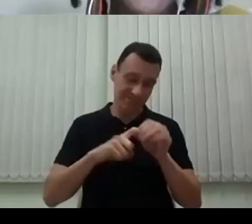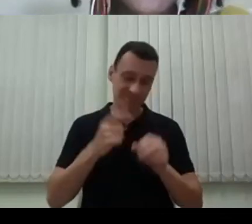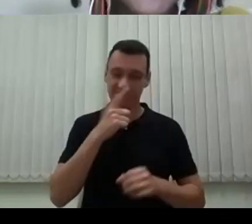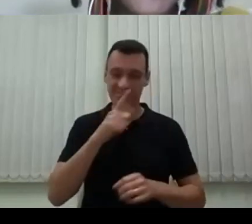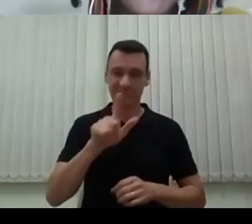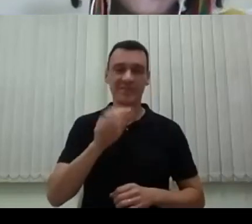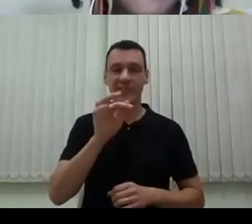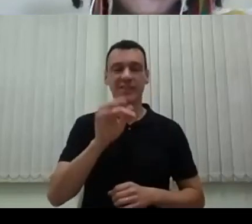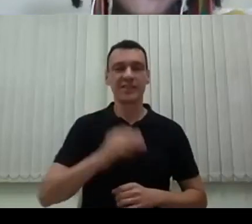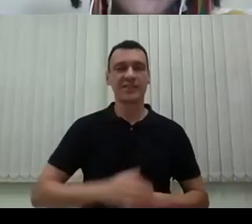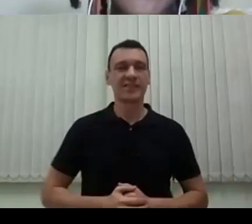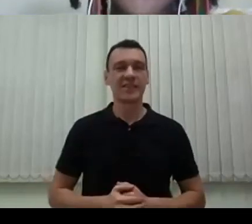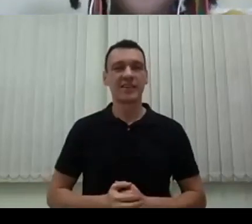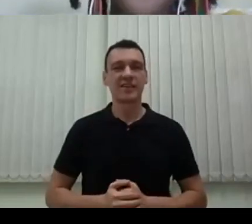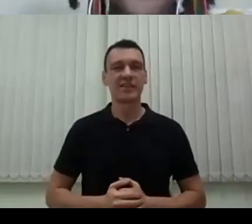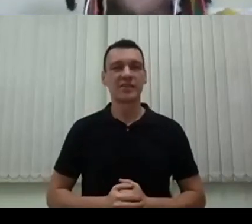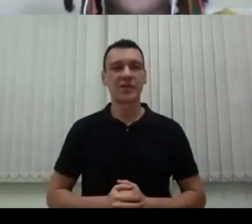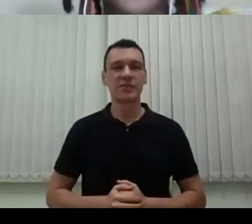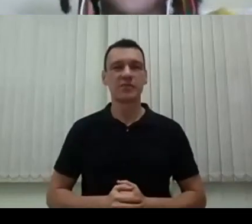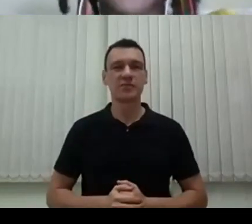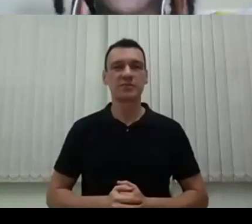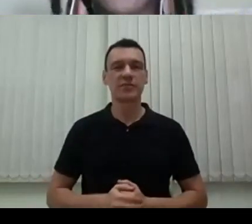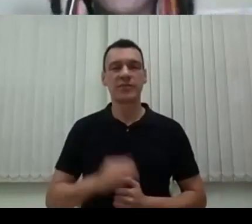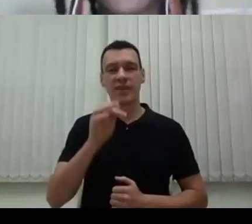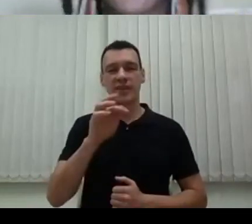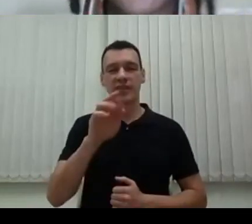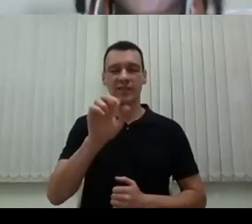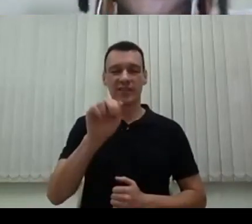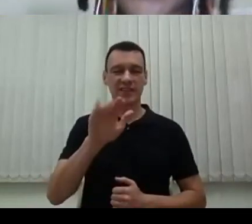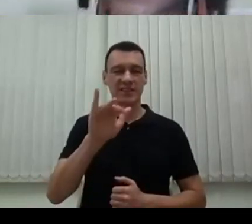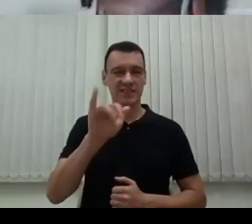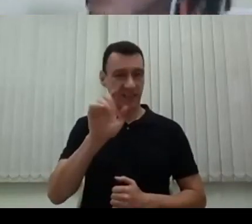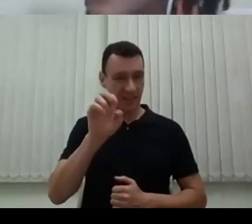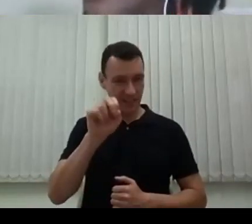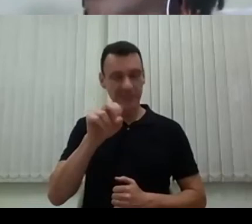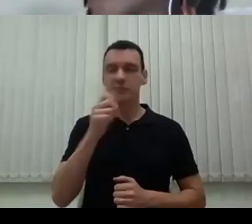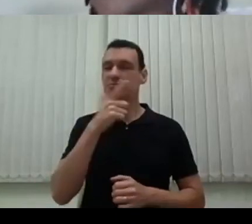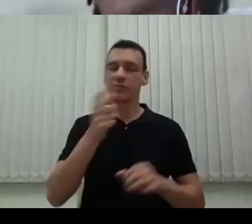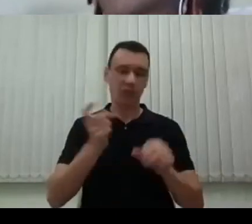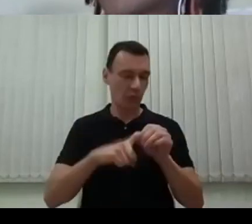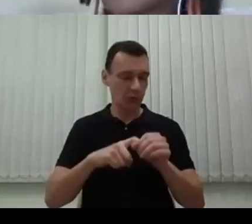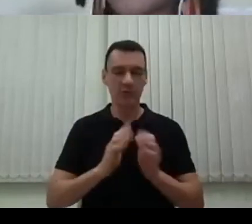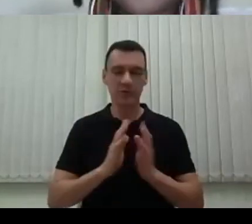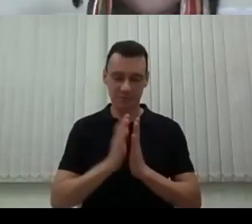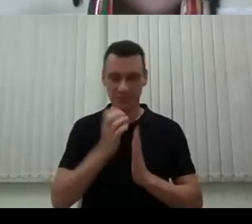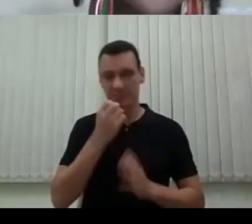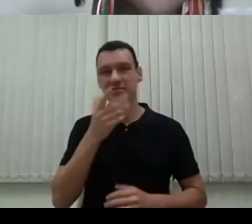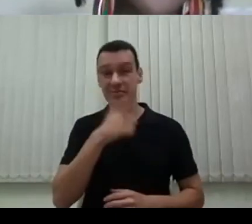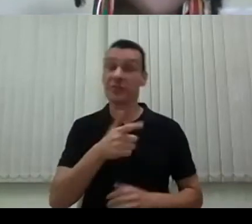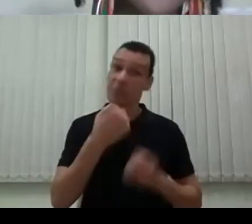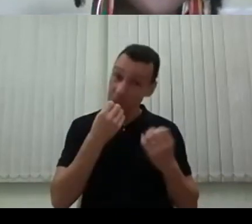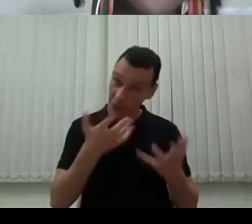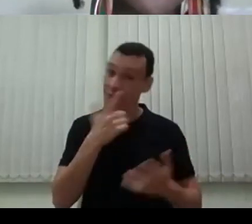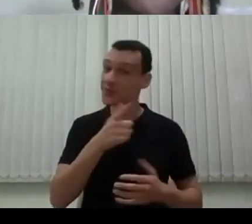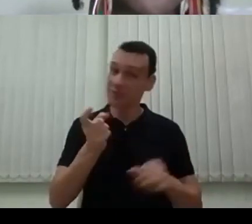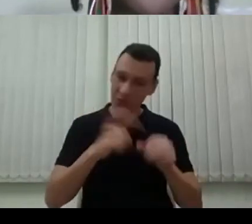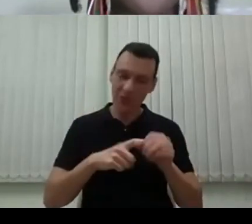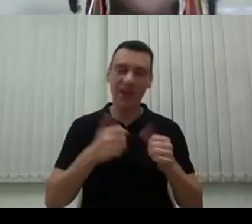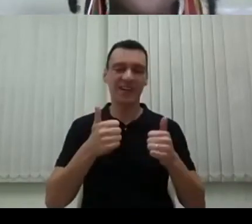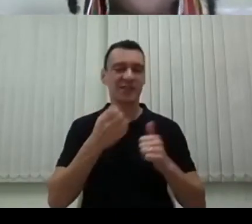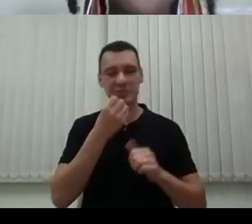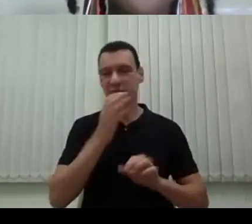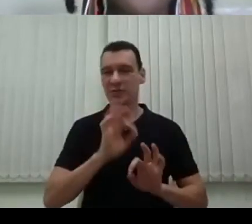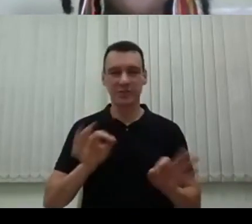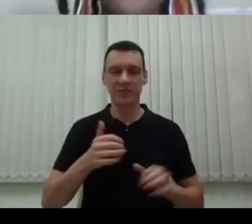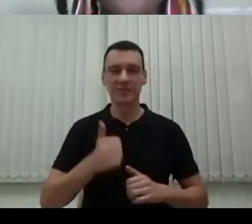já chega com tudo. Gente, então vamos... Então vamos fazer o seguinte, deu certo.